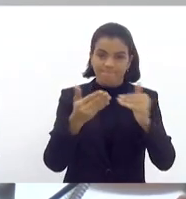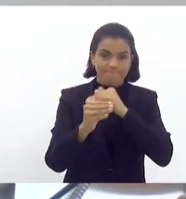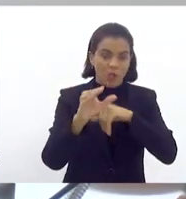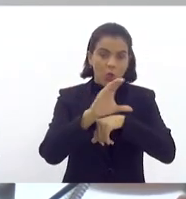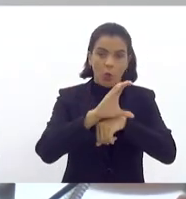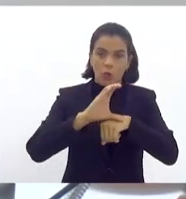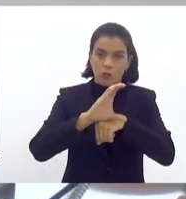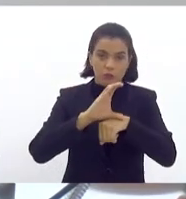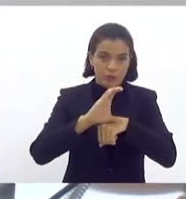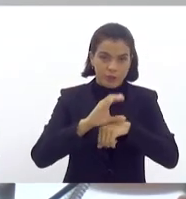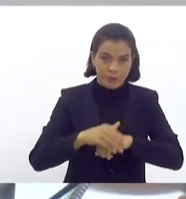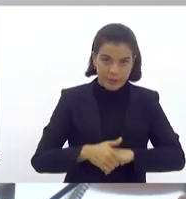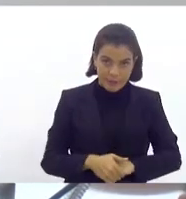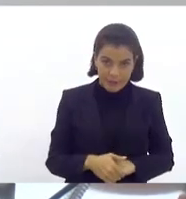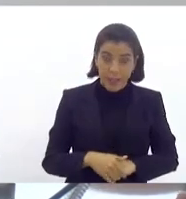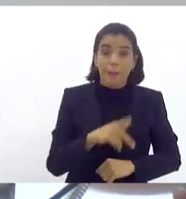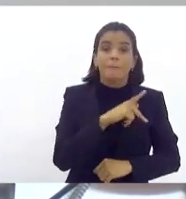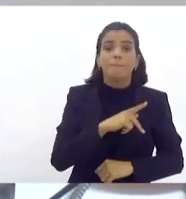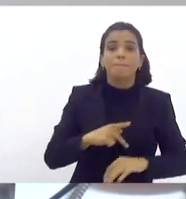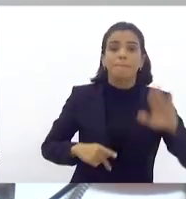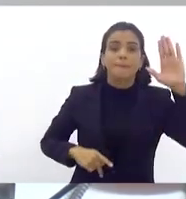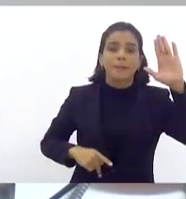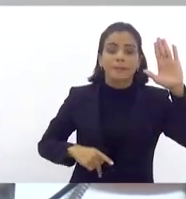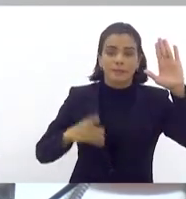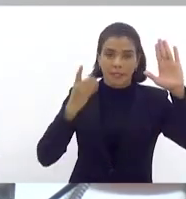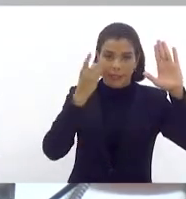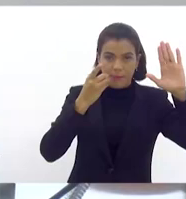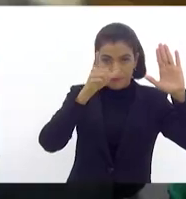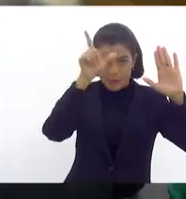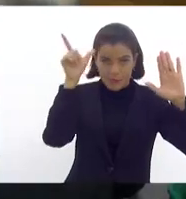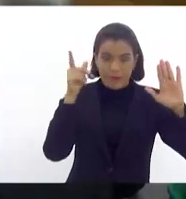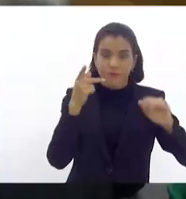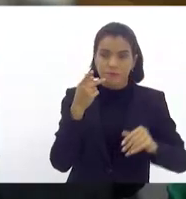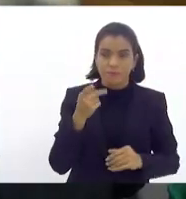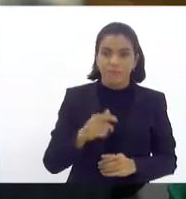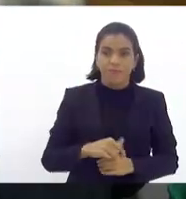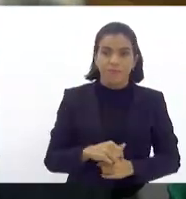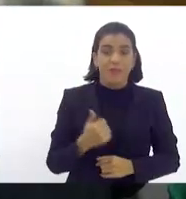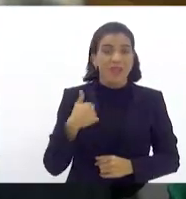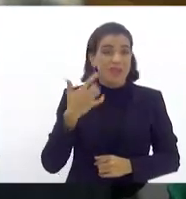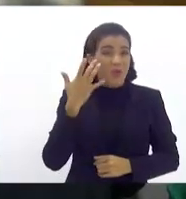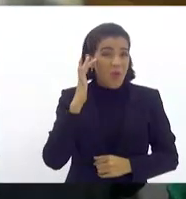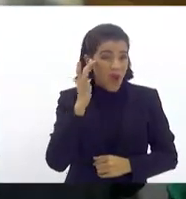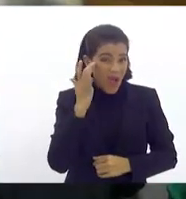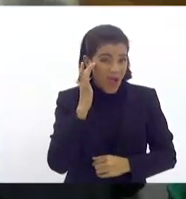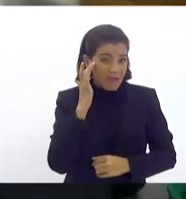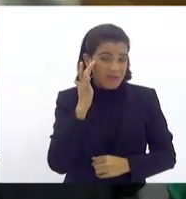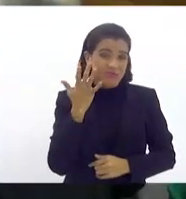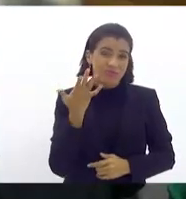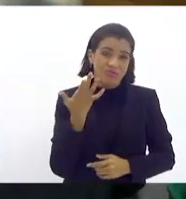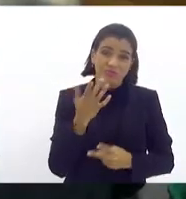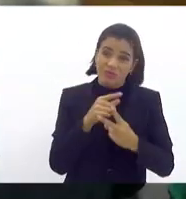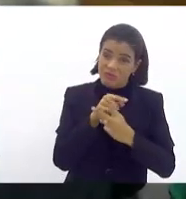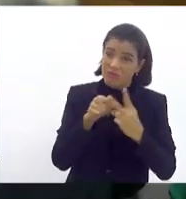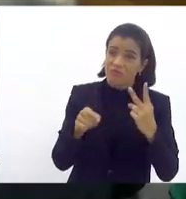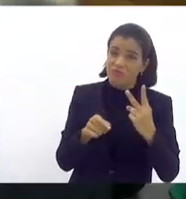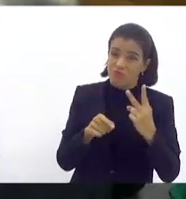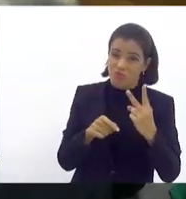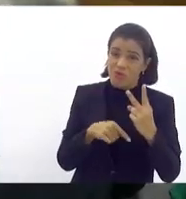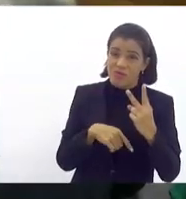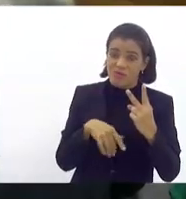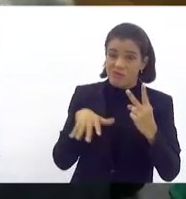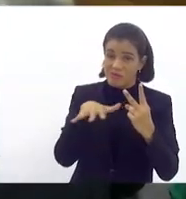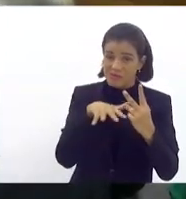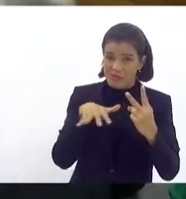inconstitucionalidade do projeto, presidente. Presidente. Reflexão, deputado Luiz Paulo. Eu acho que aduz razão ao doutor